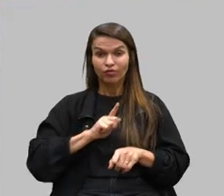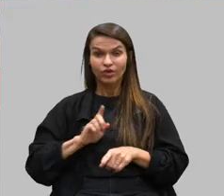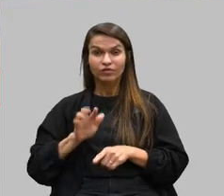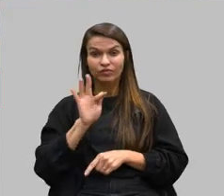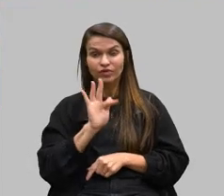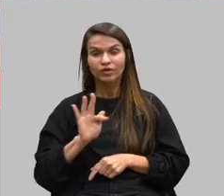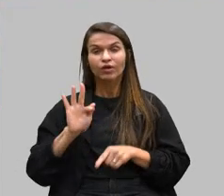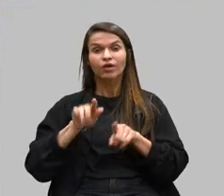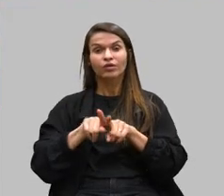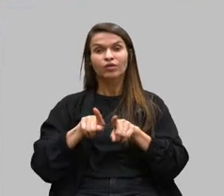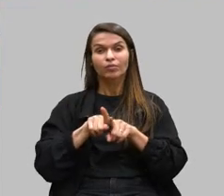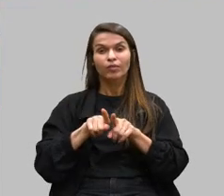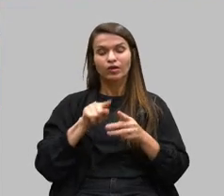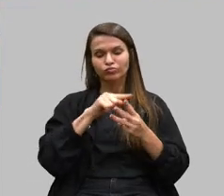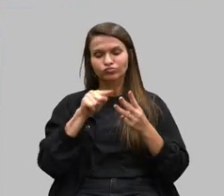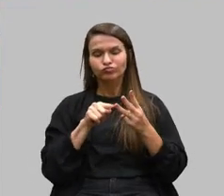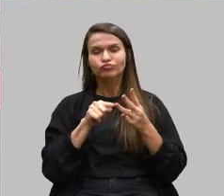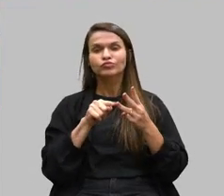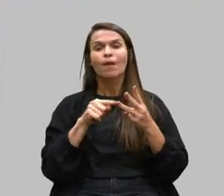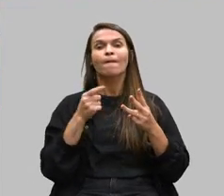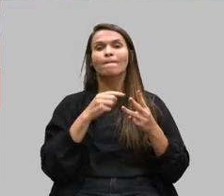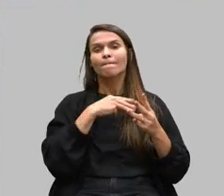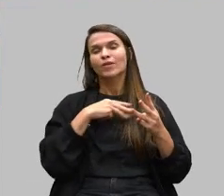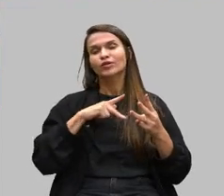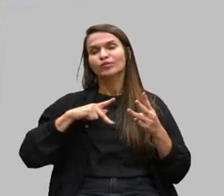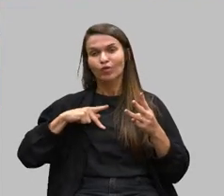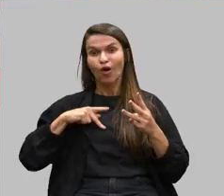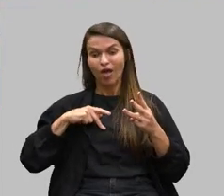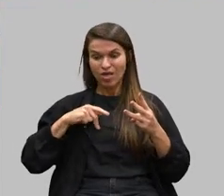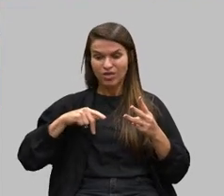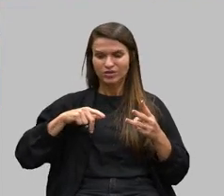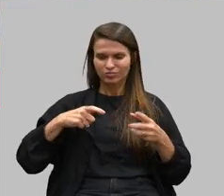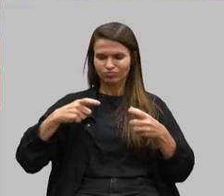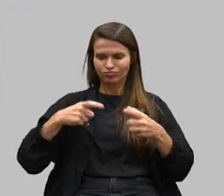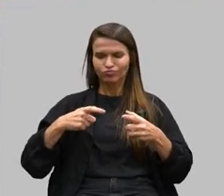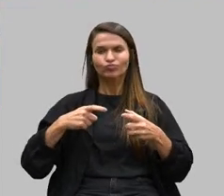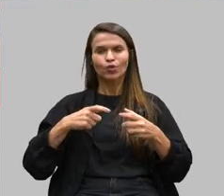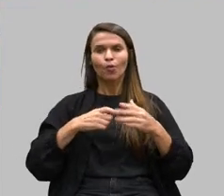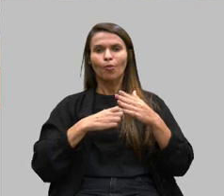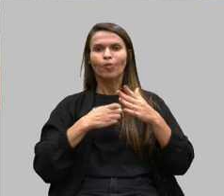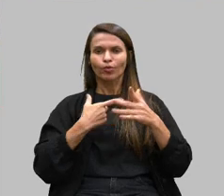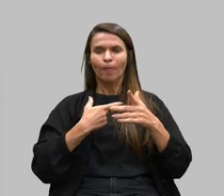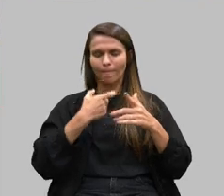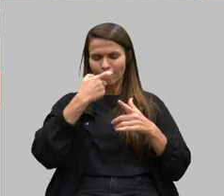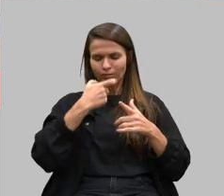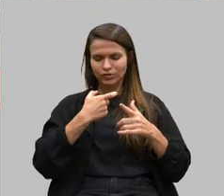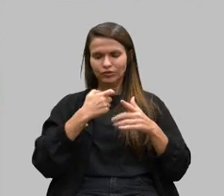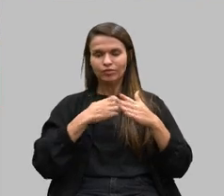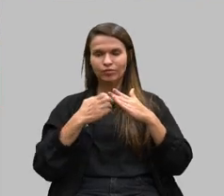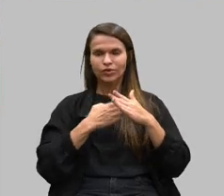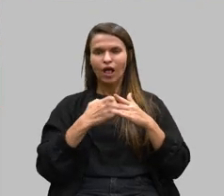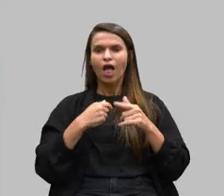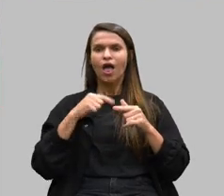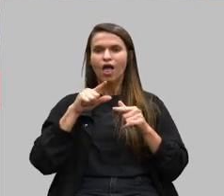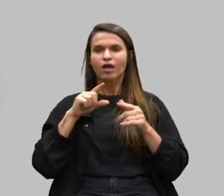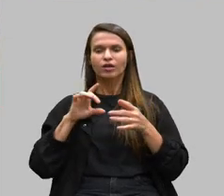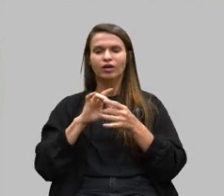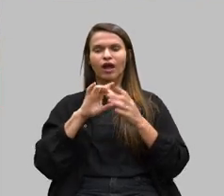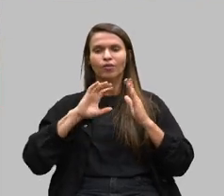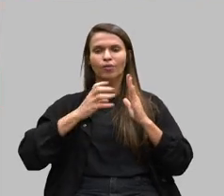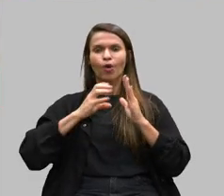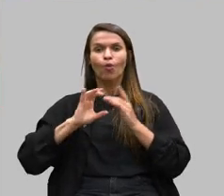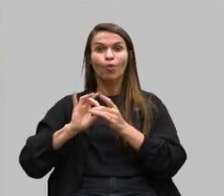Ministério Público é esse ambiente que o empresário precisa para investir é esse é o nosso partido tá